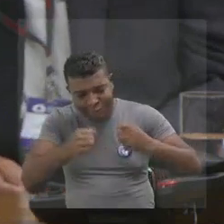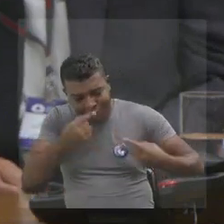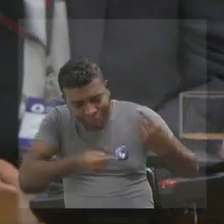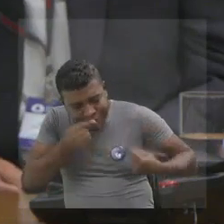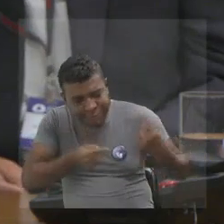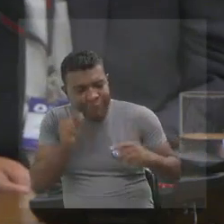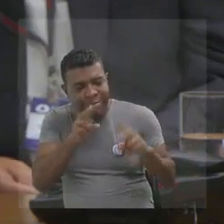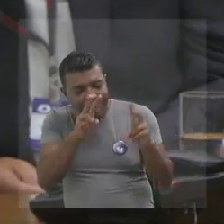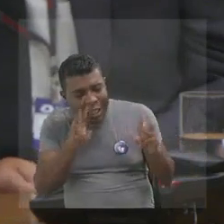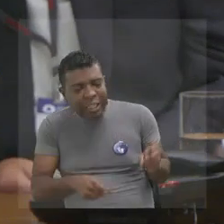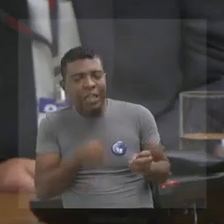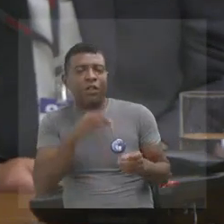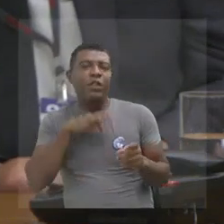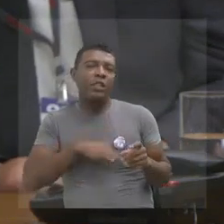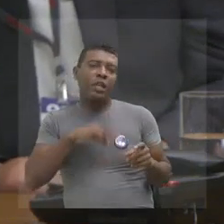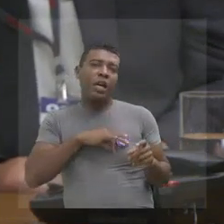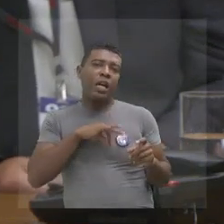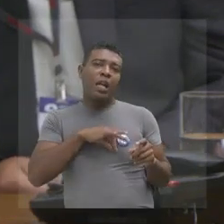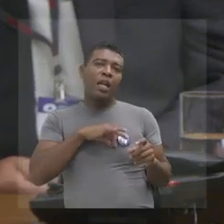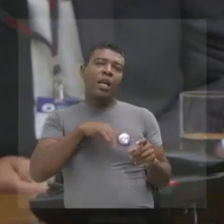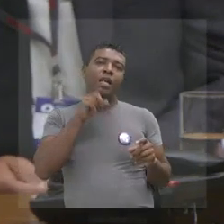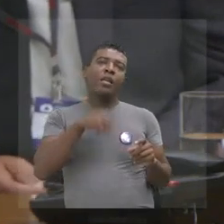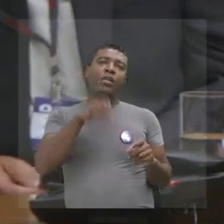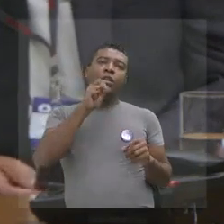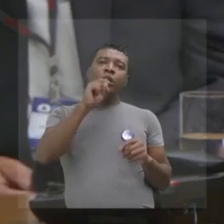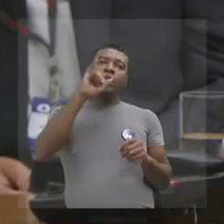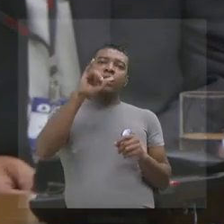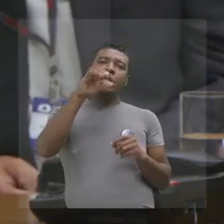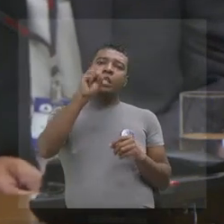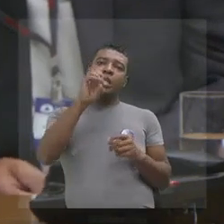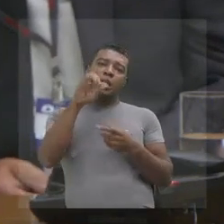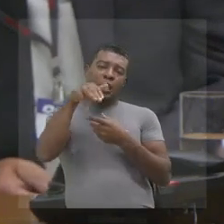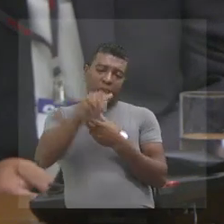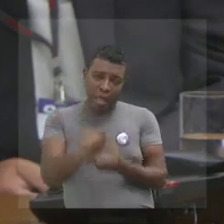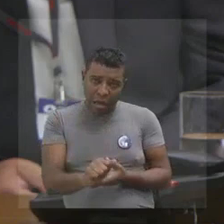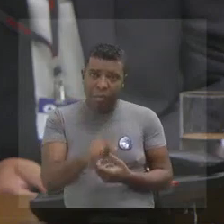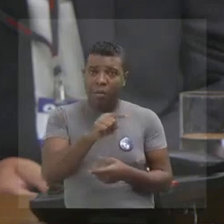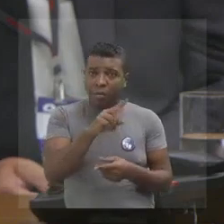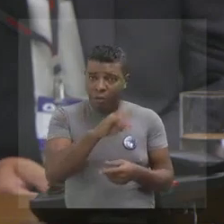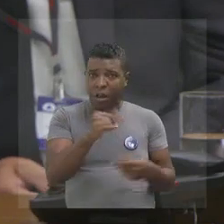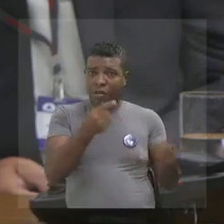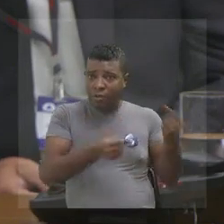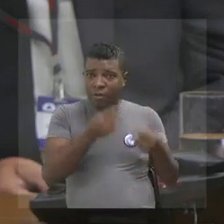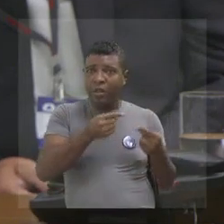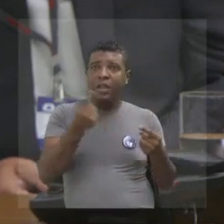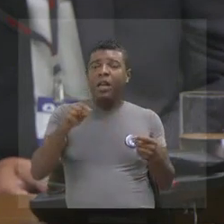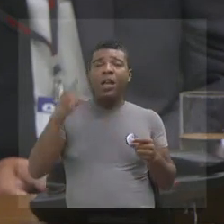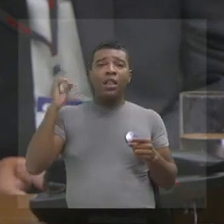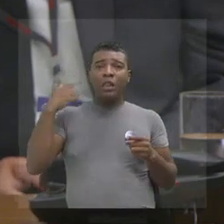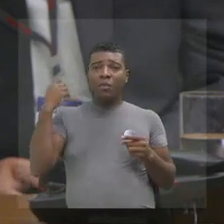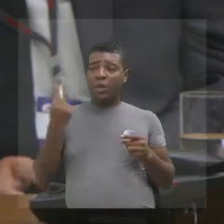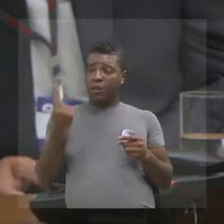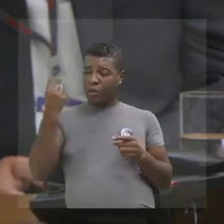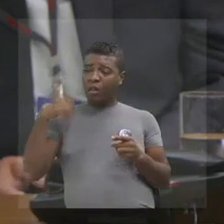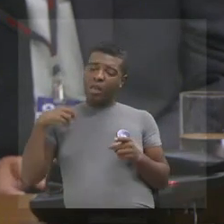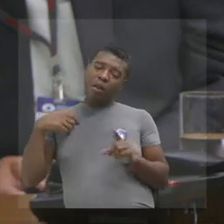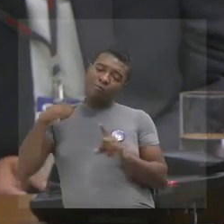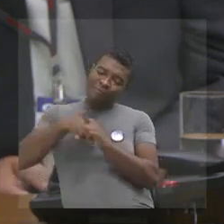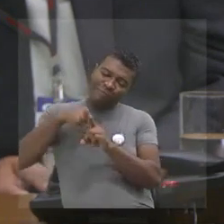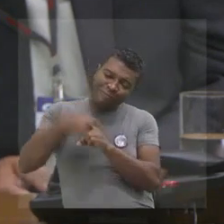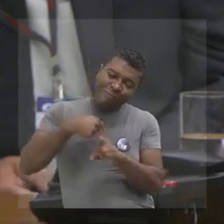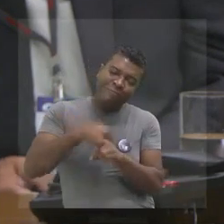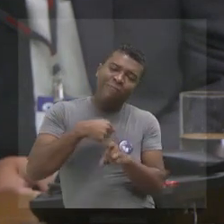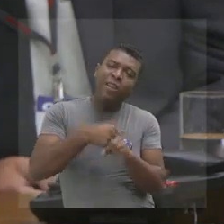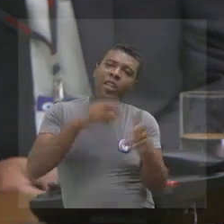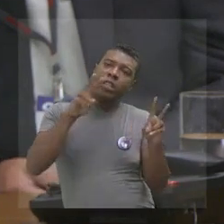remuneratória dos Servidores do sistema Deputado Noraldino sempre briga muito nesse questão nós temos que realmente